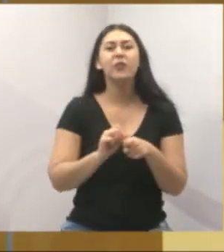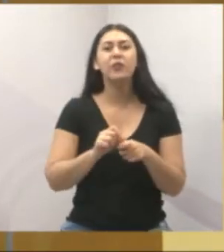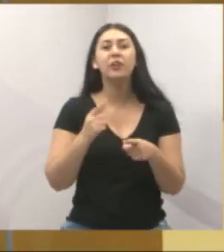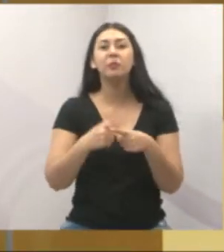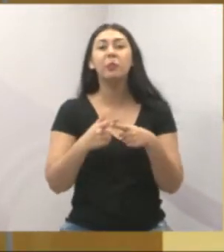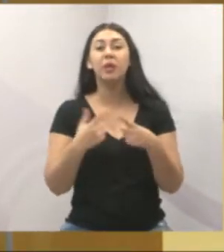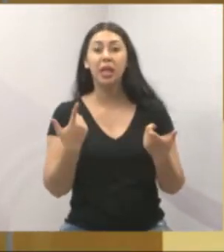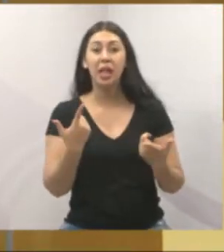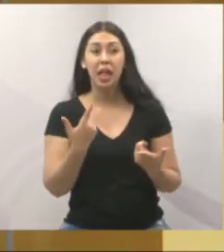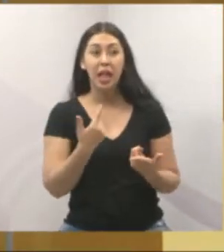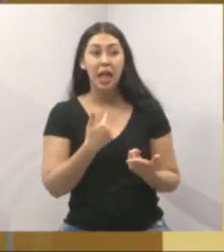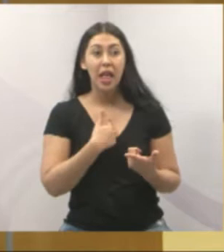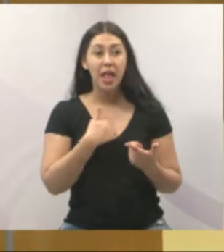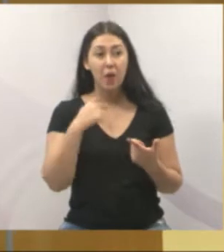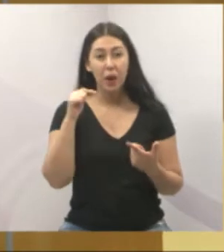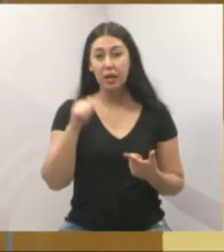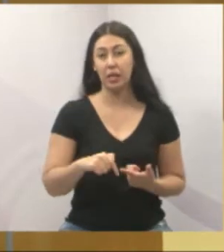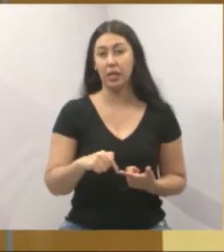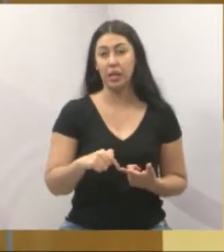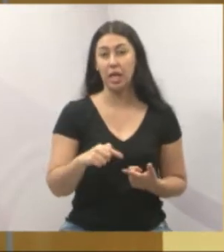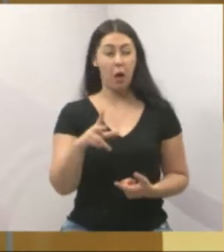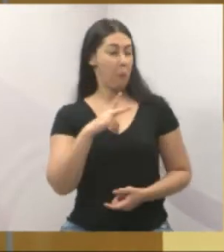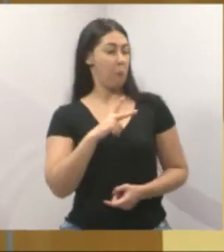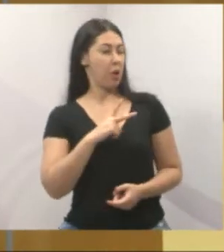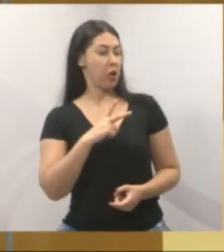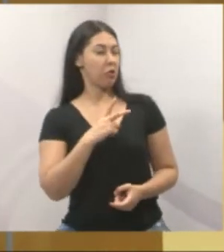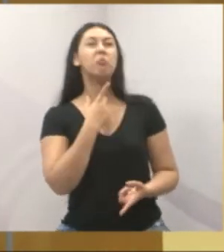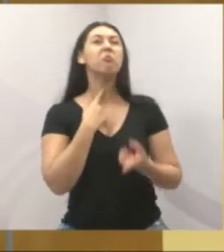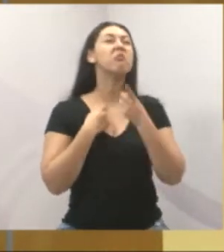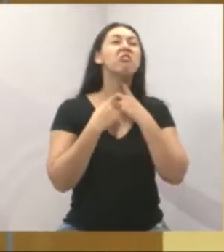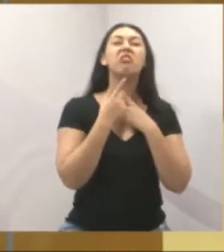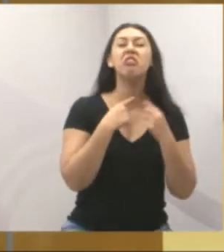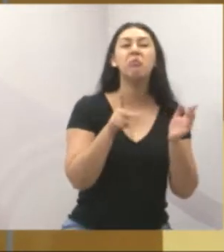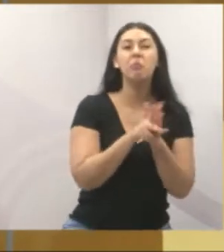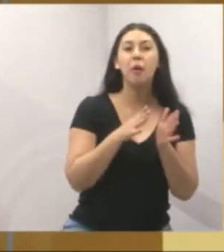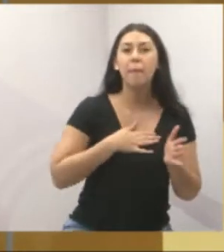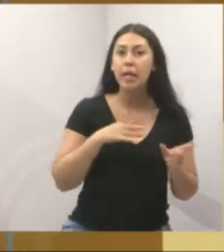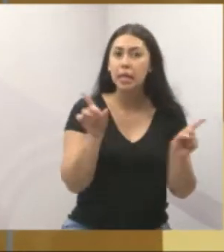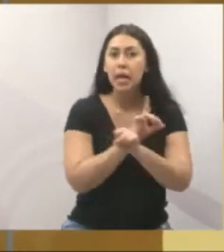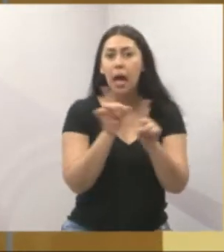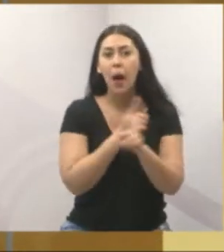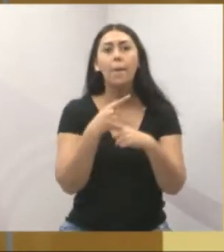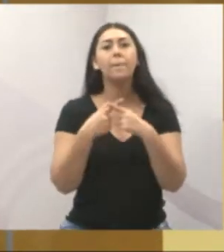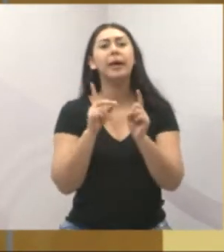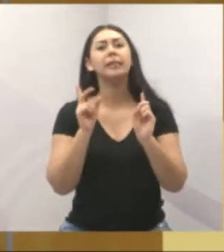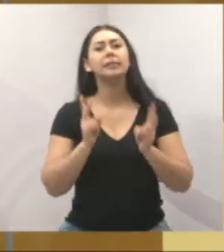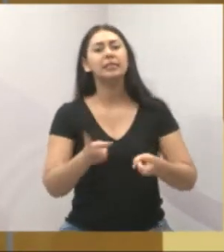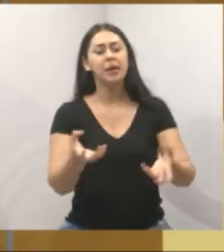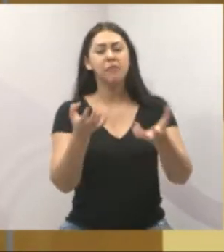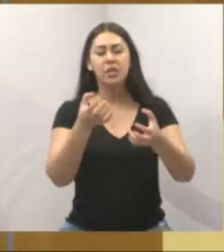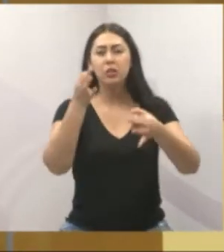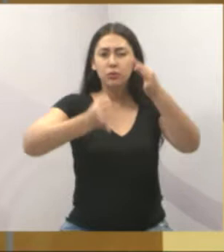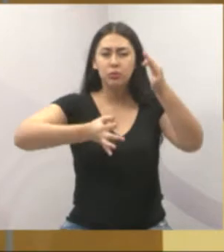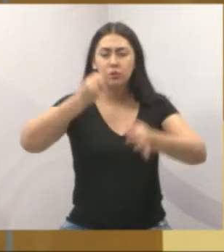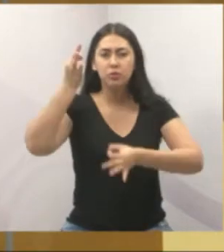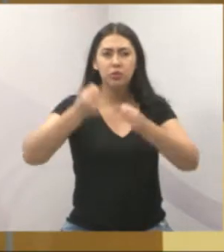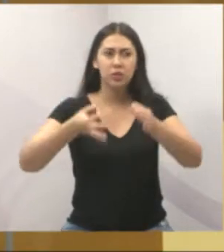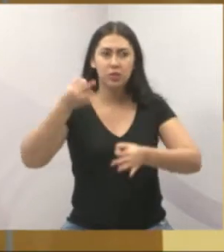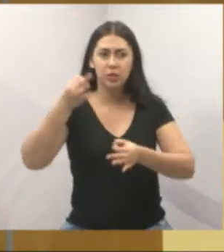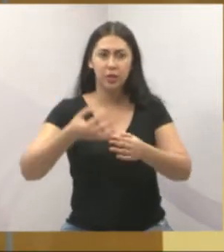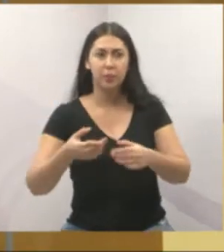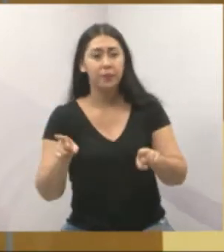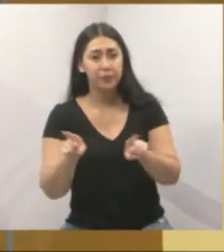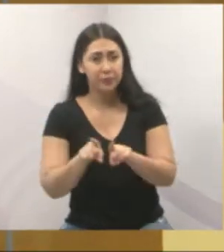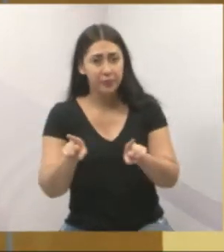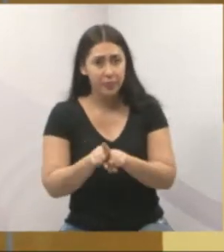foi levado nessa casa aqui por interesses políticos eleitorais apenas, mas sempre buscando a justiça, inclusive na ação que ele